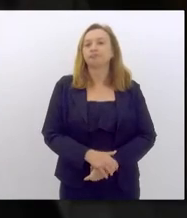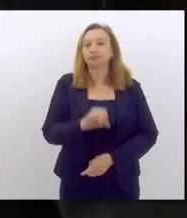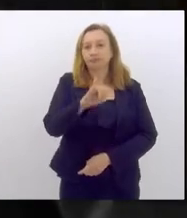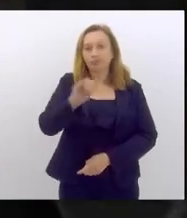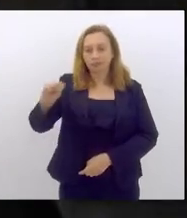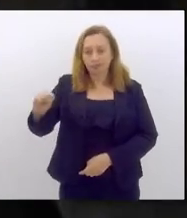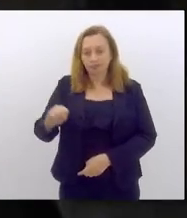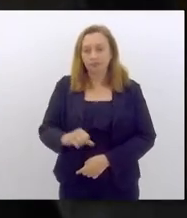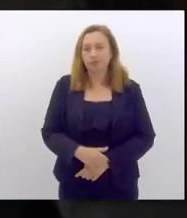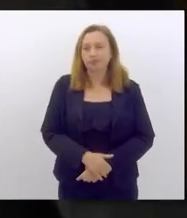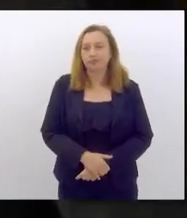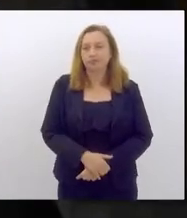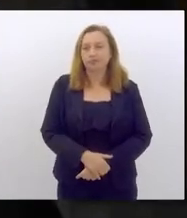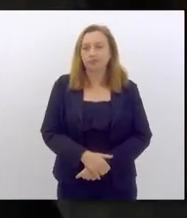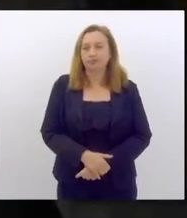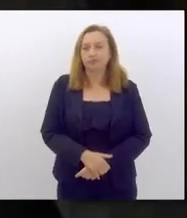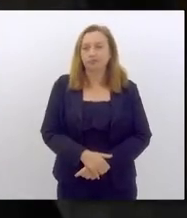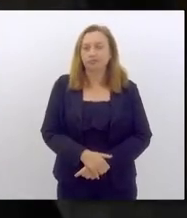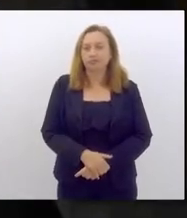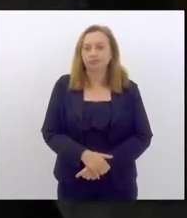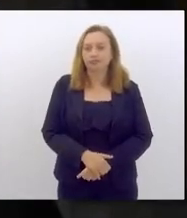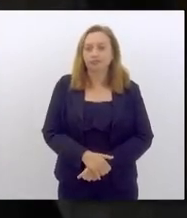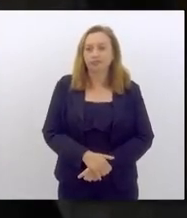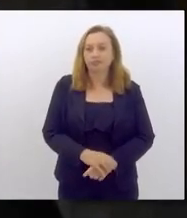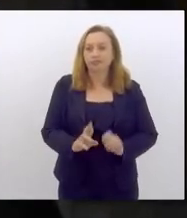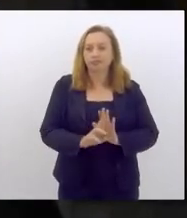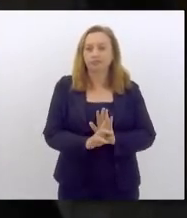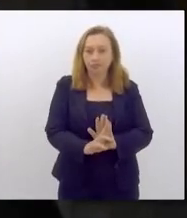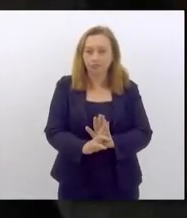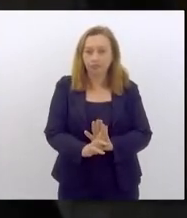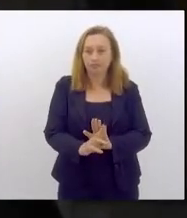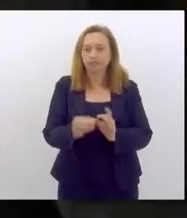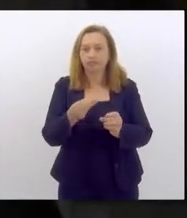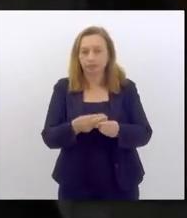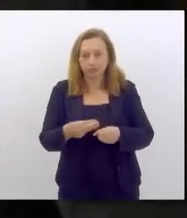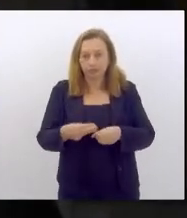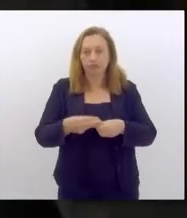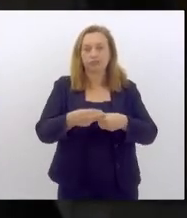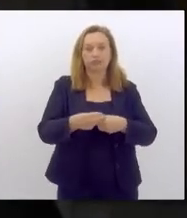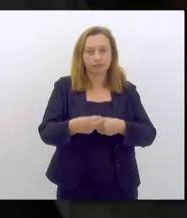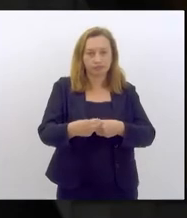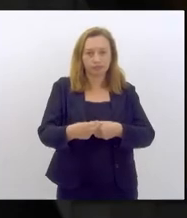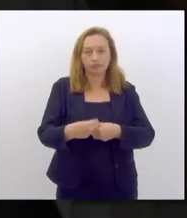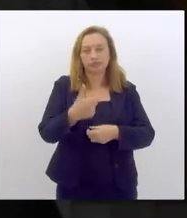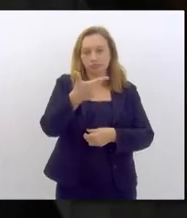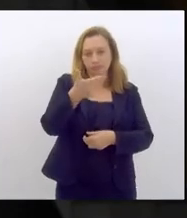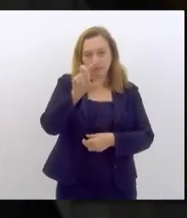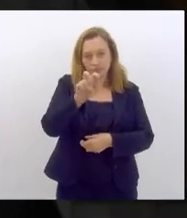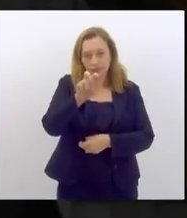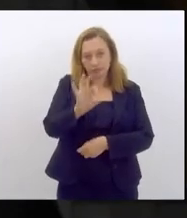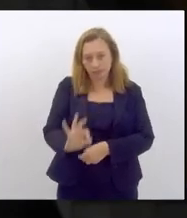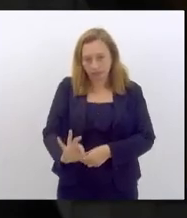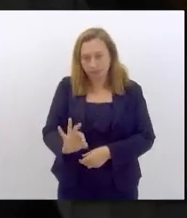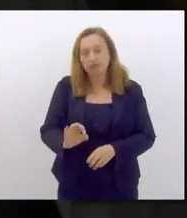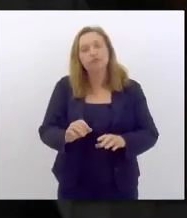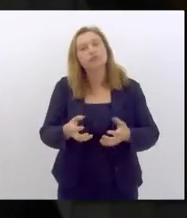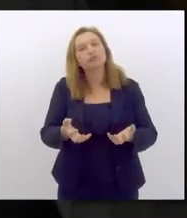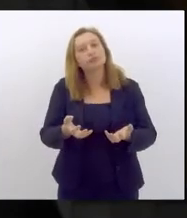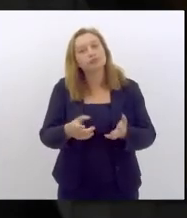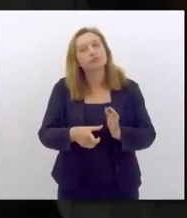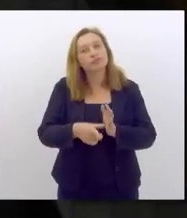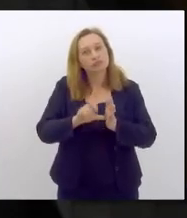ICMS, naquilo que representa a cota parte dos municípios, a cota parte de 25%. Mas eu quero